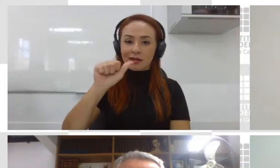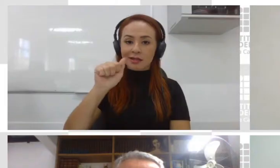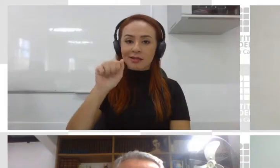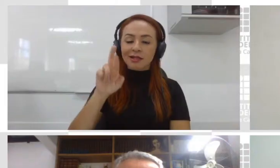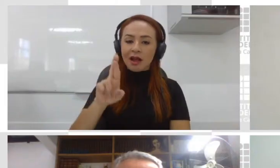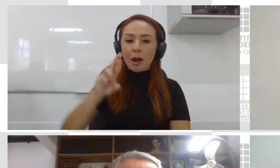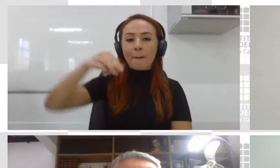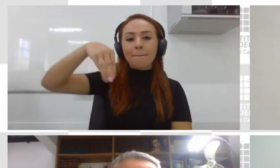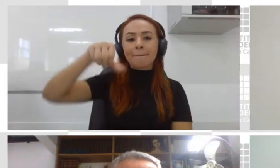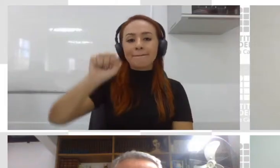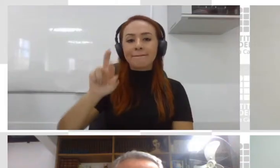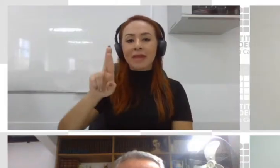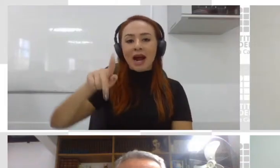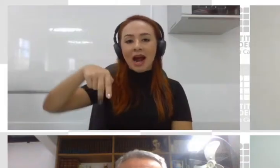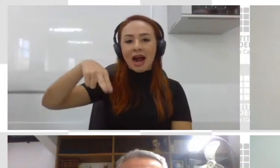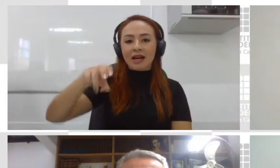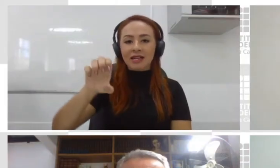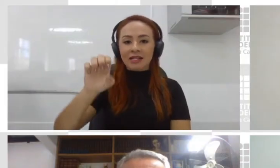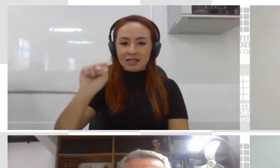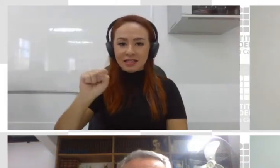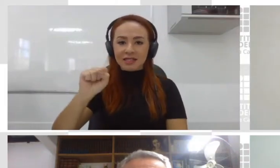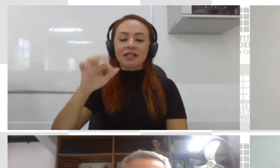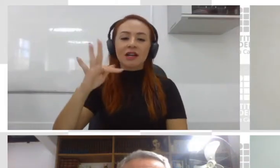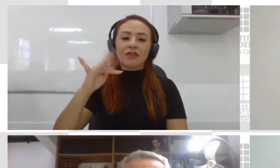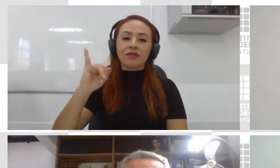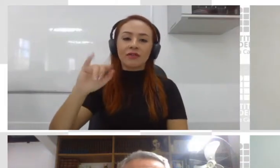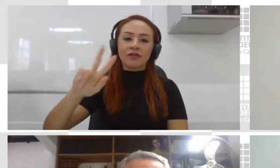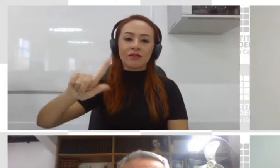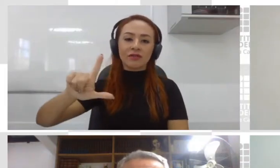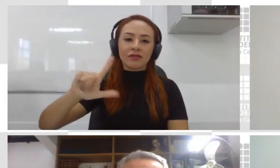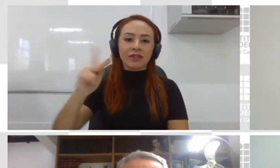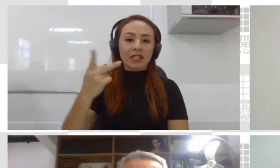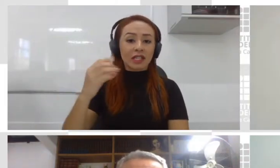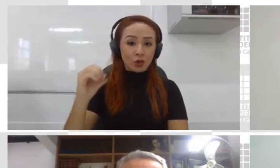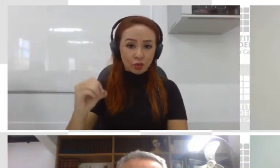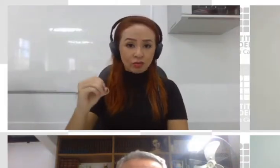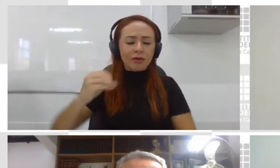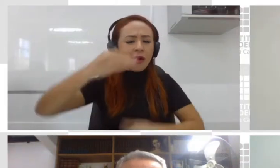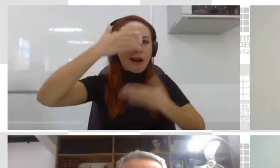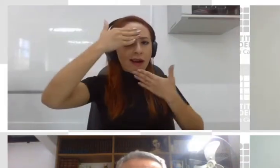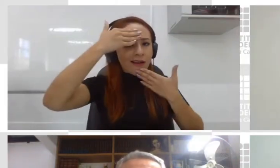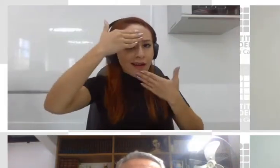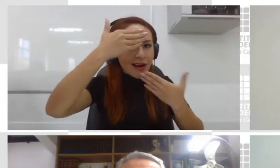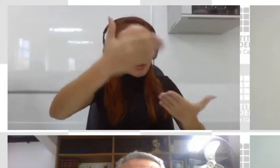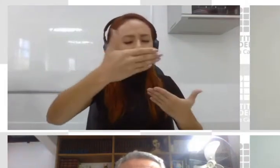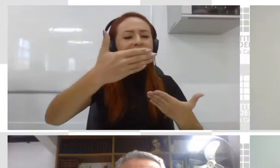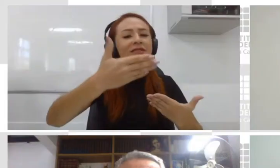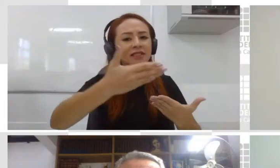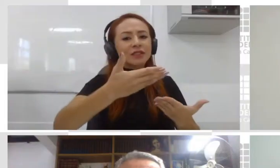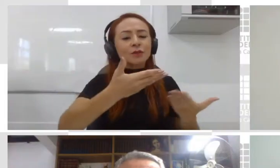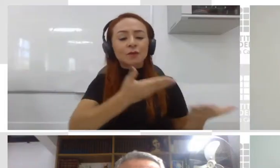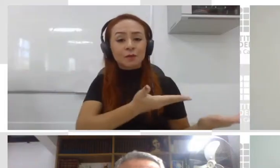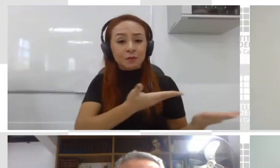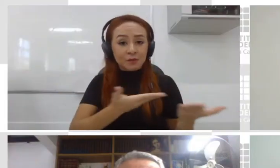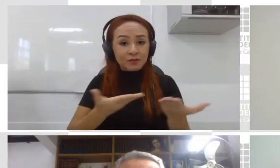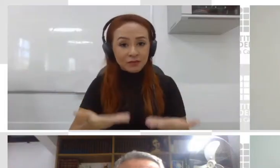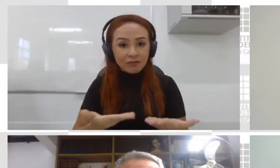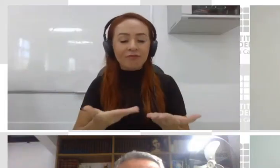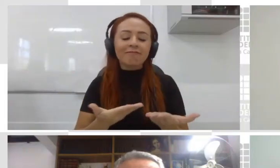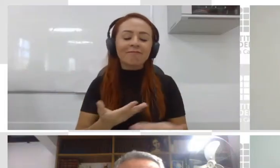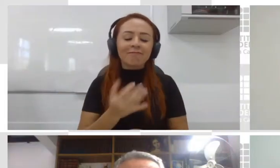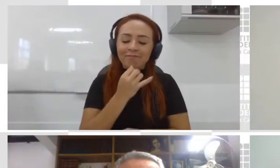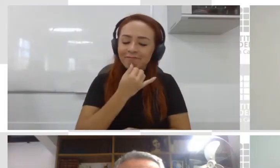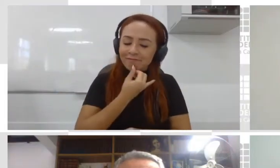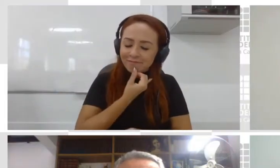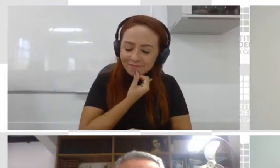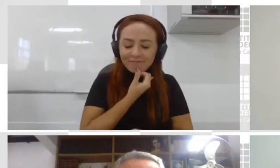professor por ter aceito o convite, né? Que pena que o professor não pôde estar presencialmente conosco, né? Mas que bom que nós